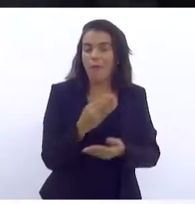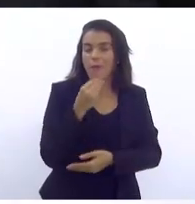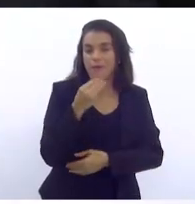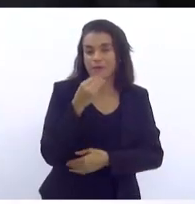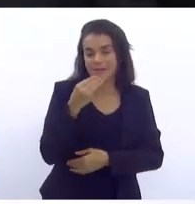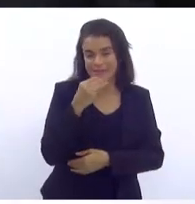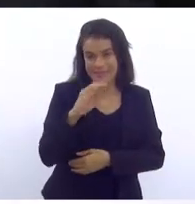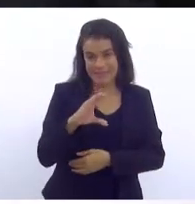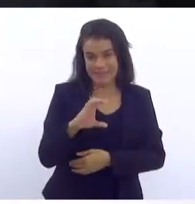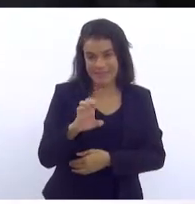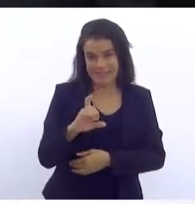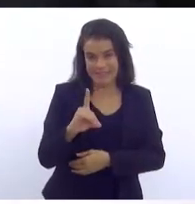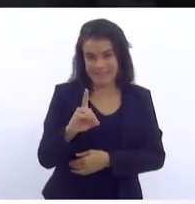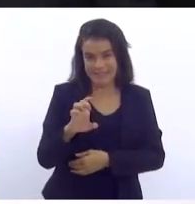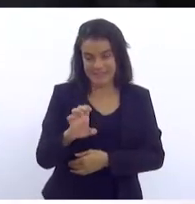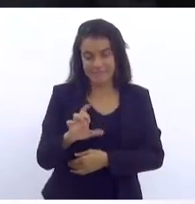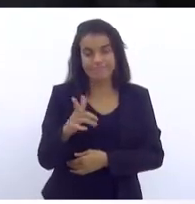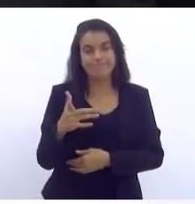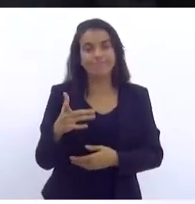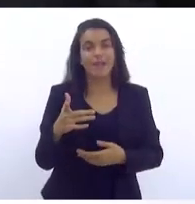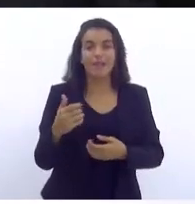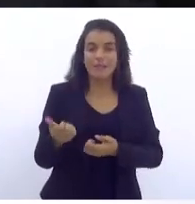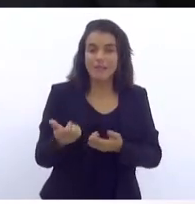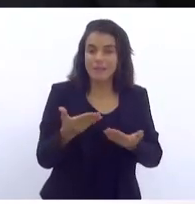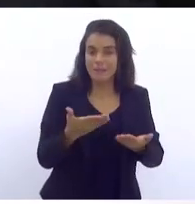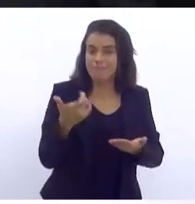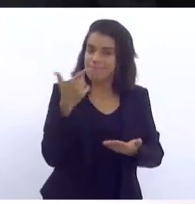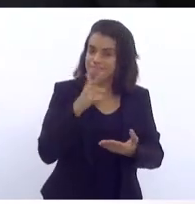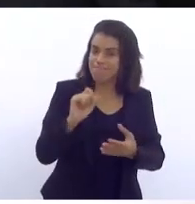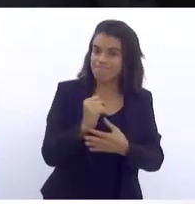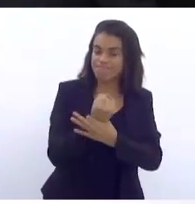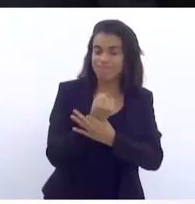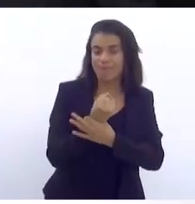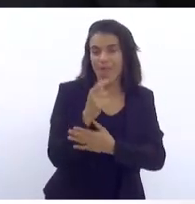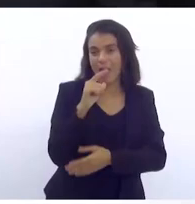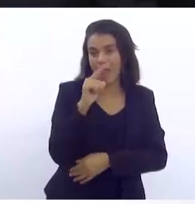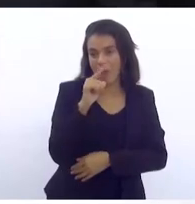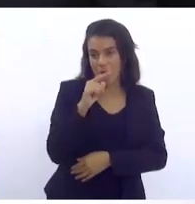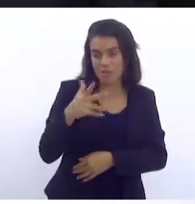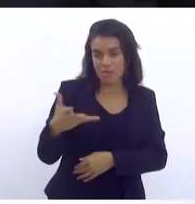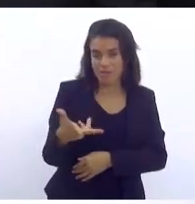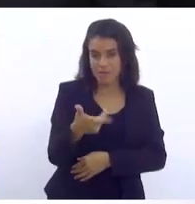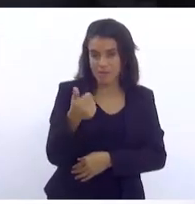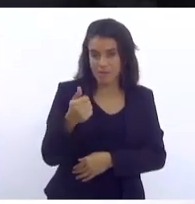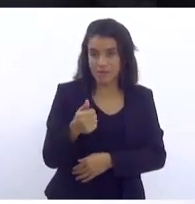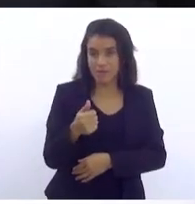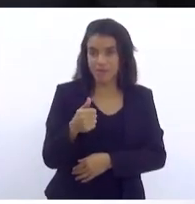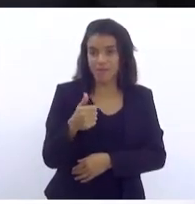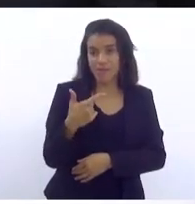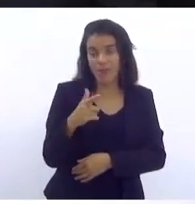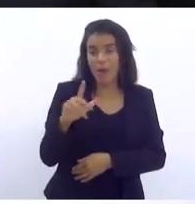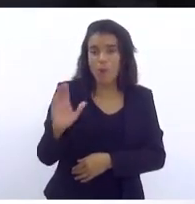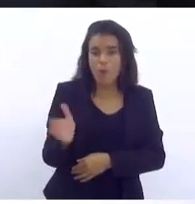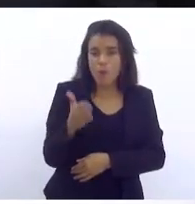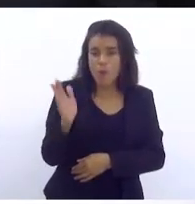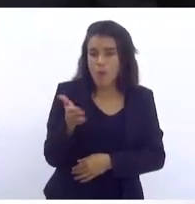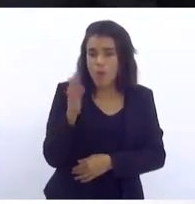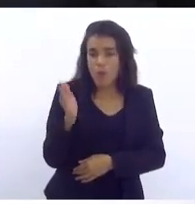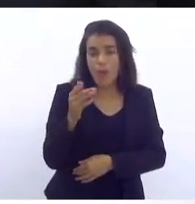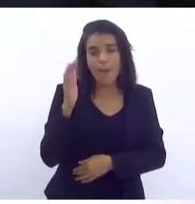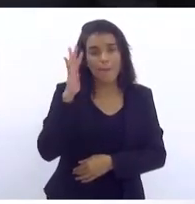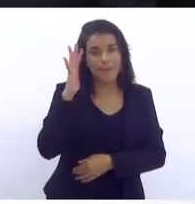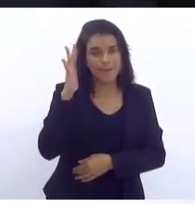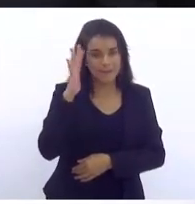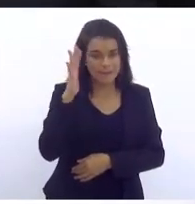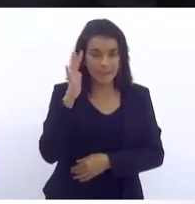água né então nós estamos investindo pesado para garantir a quantidade e a qualidade a quantidade a gente sempre pensa no Manancial